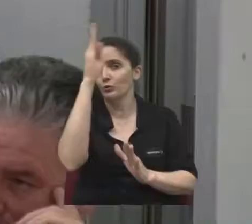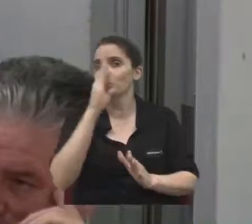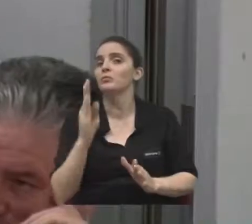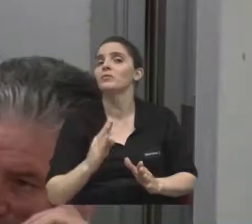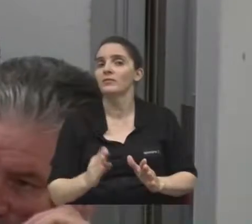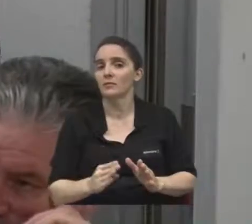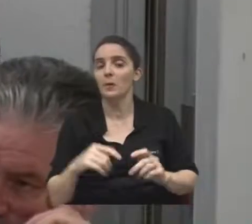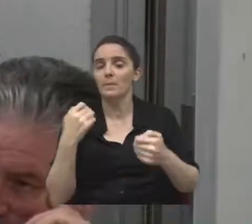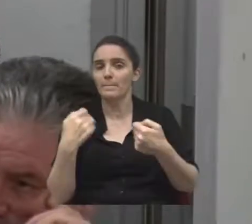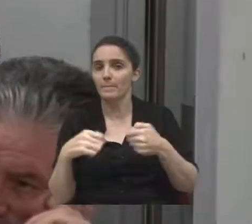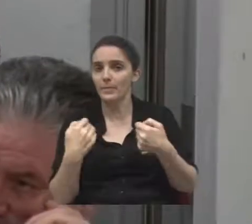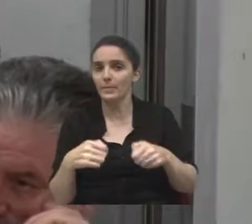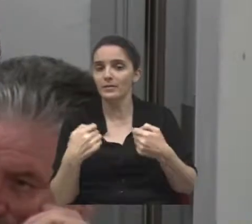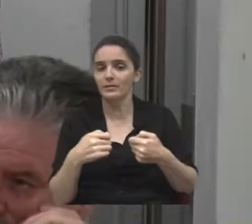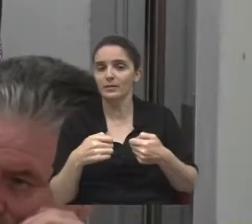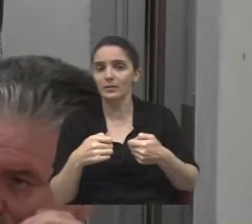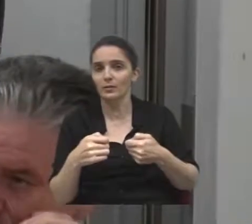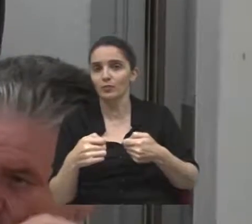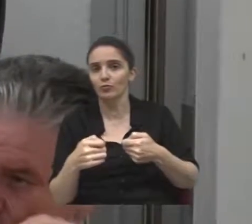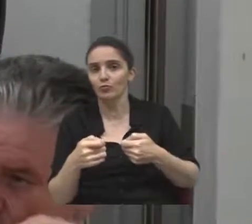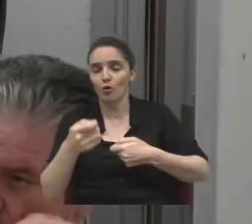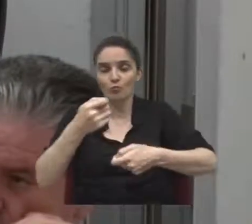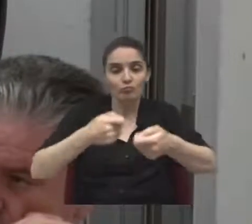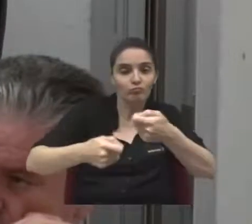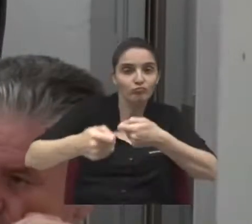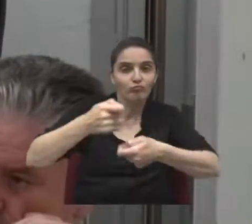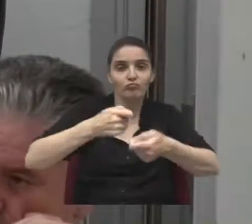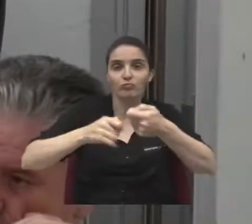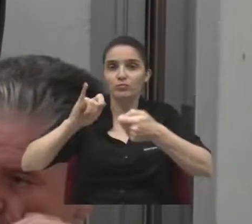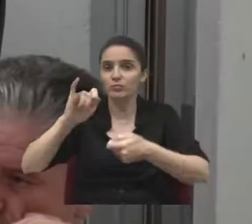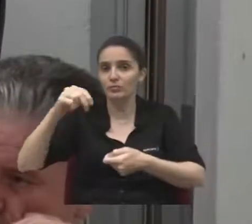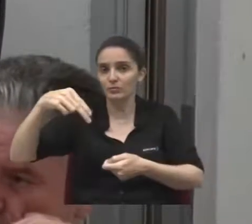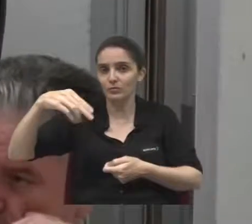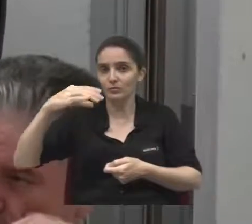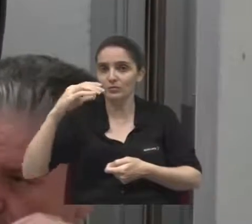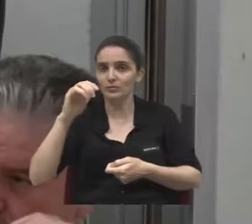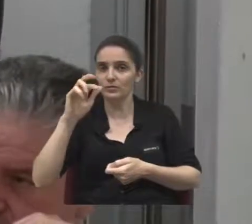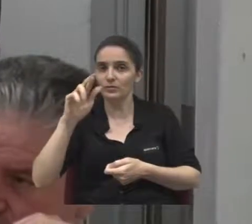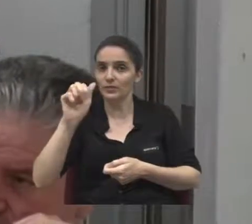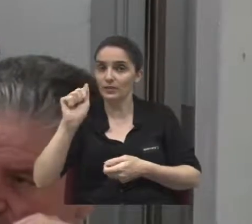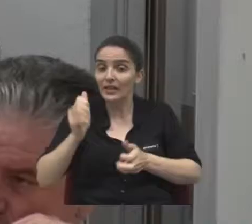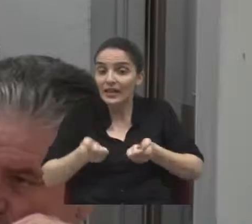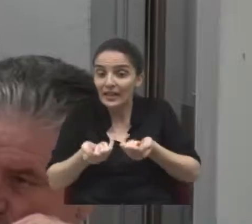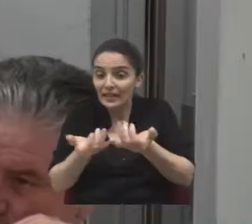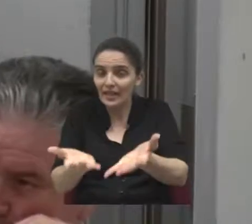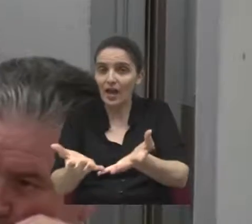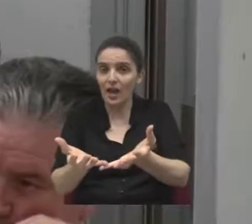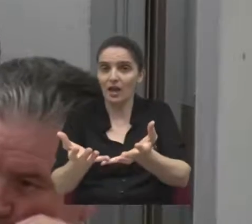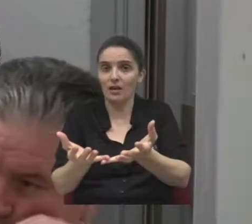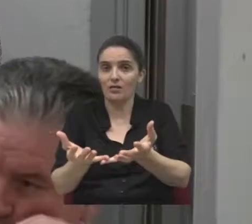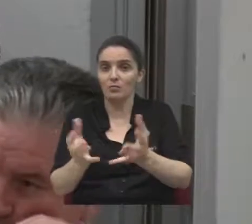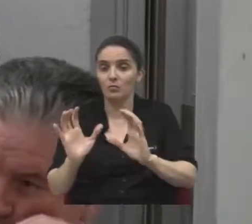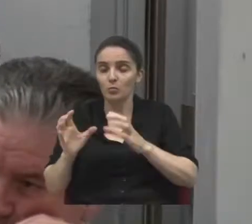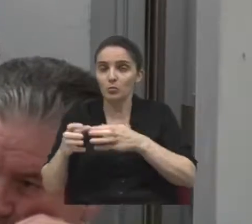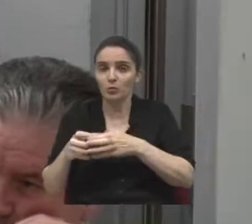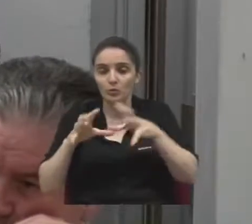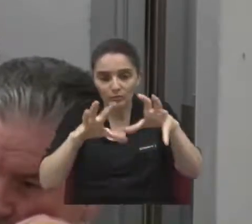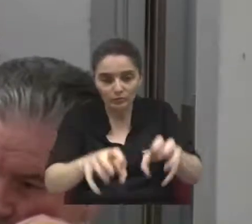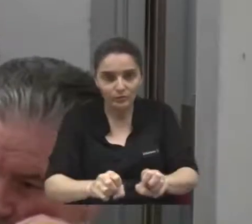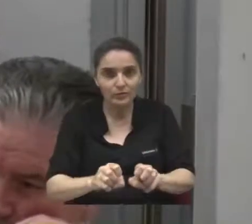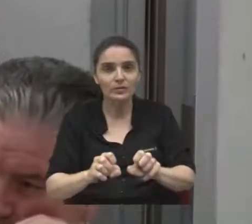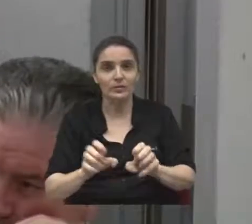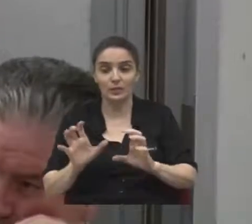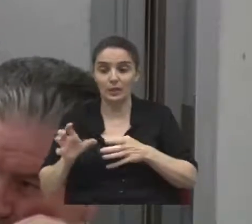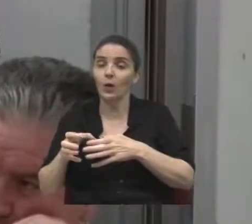com o INCRA, a doação para o movimento sem terra, que é um movimento ainda legítimo no nosso